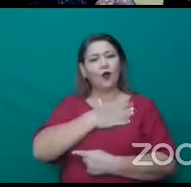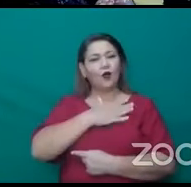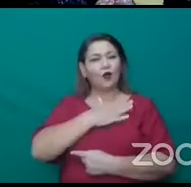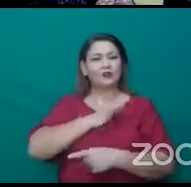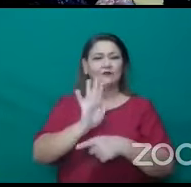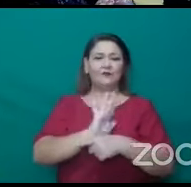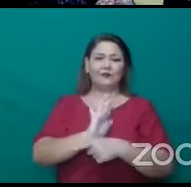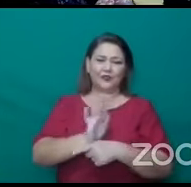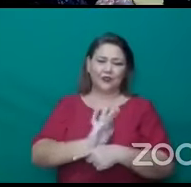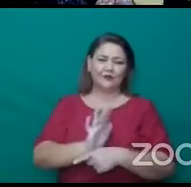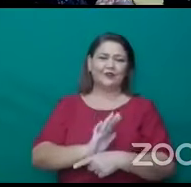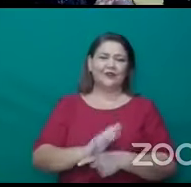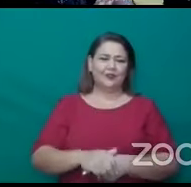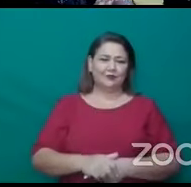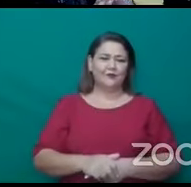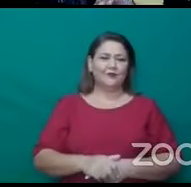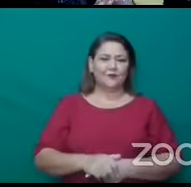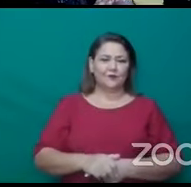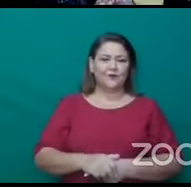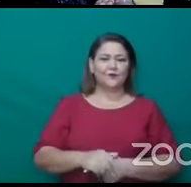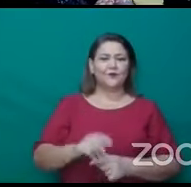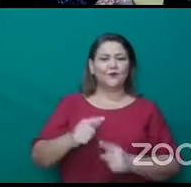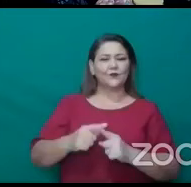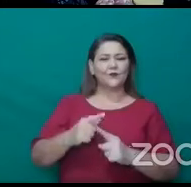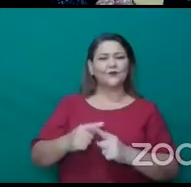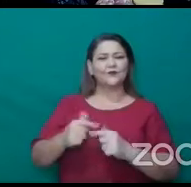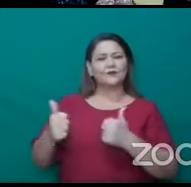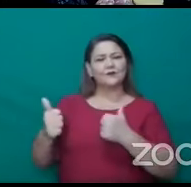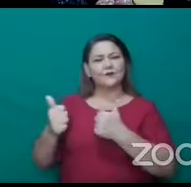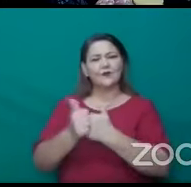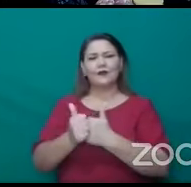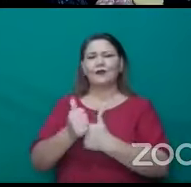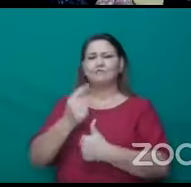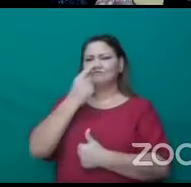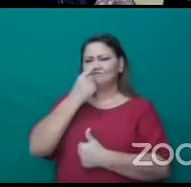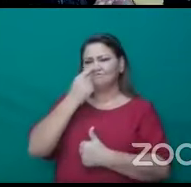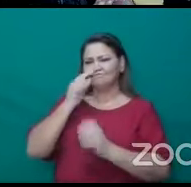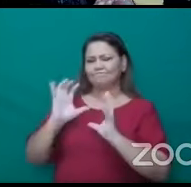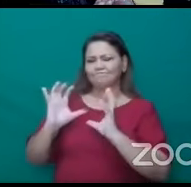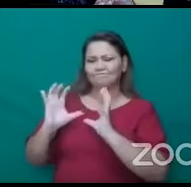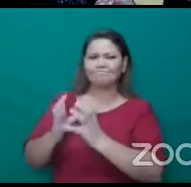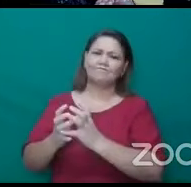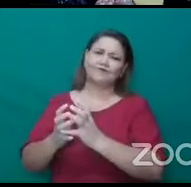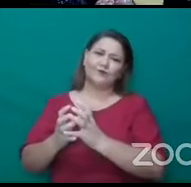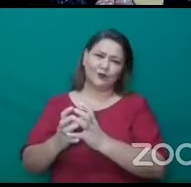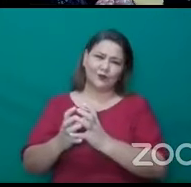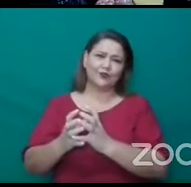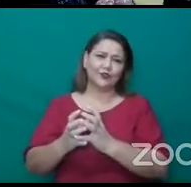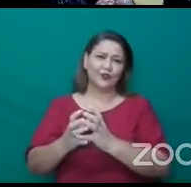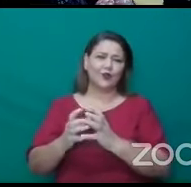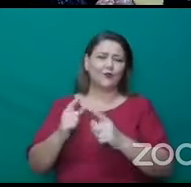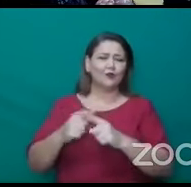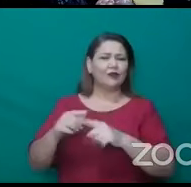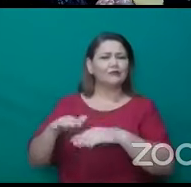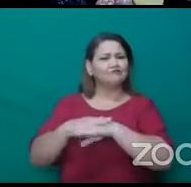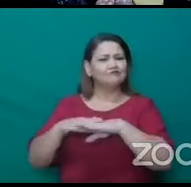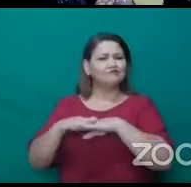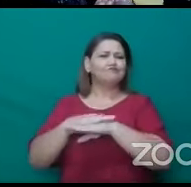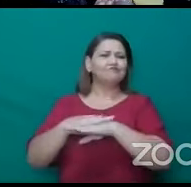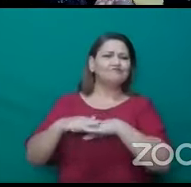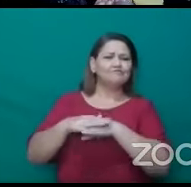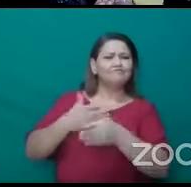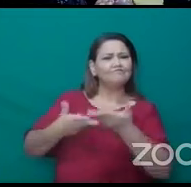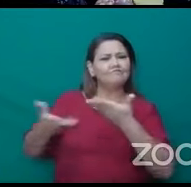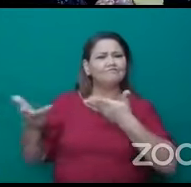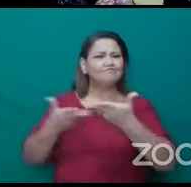coisa dele, assim, também. Porque a gente estava muito próximo, tanto, assim, todo mundo, a equipe inteira. Porque a gente estava conversando muito, estava trocando muita